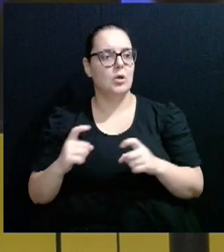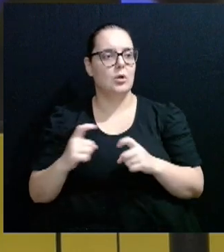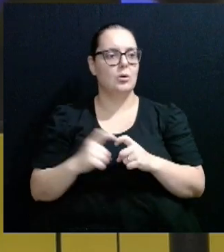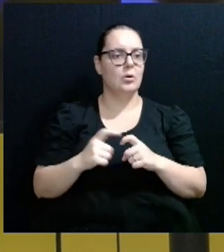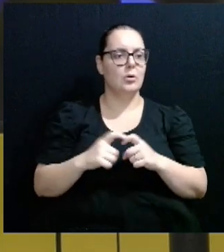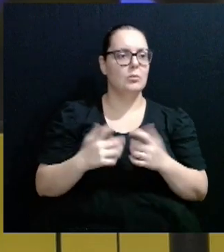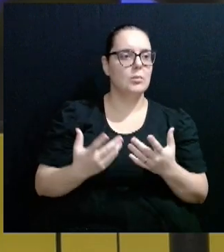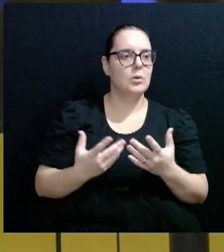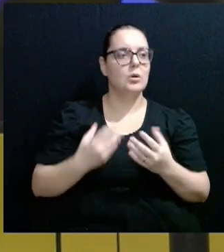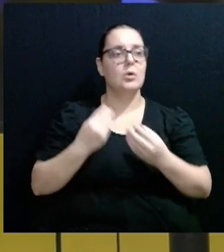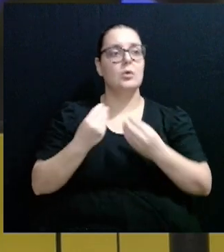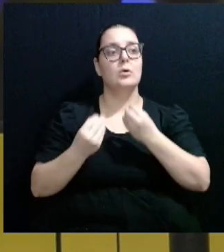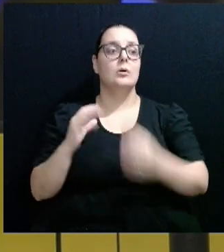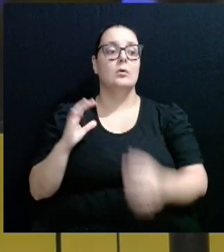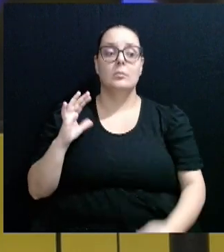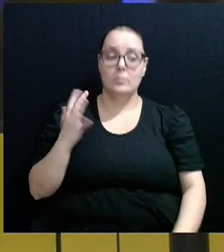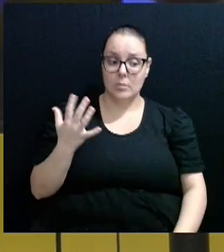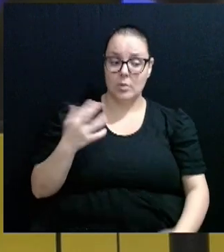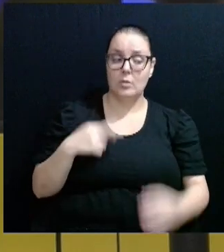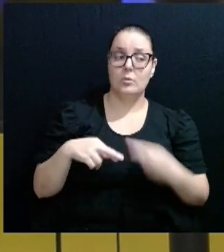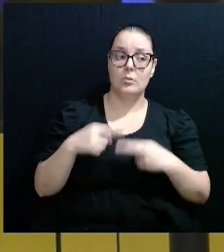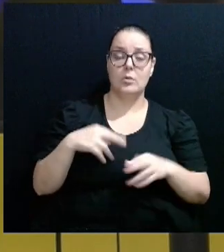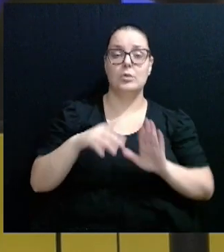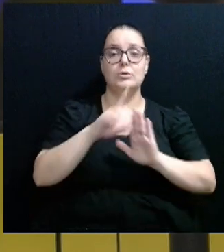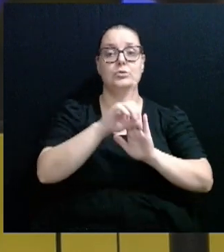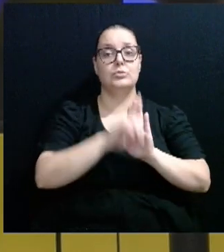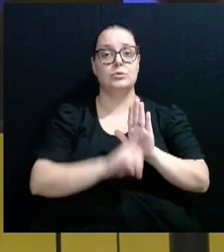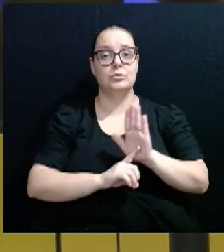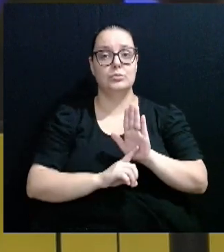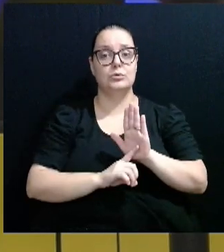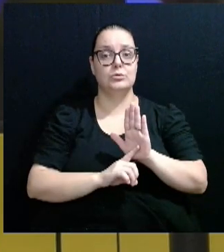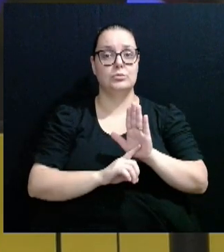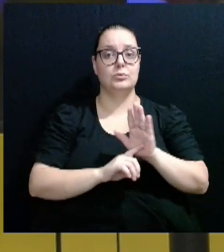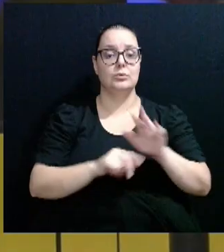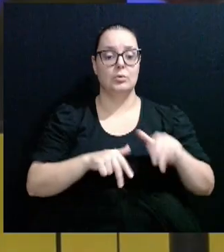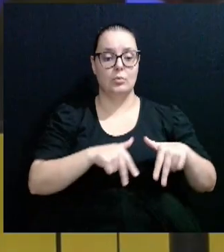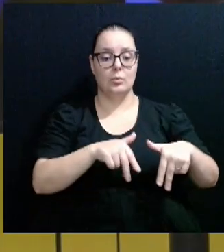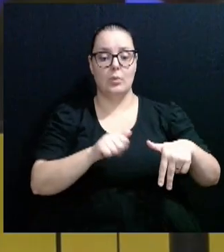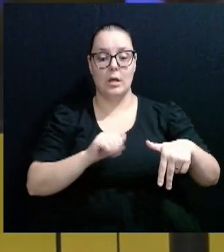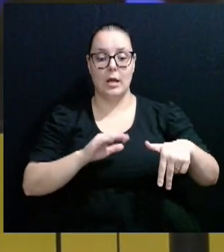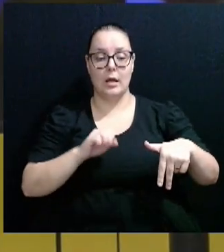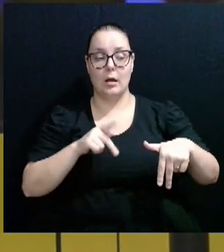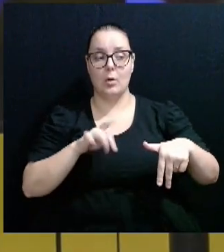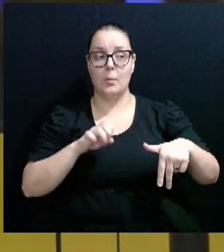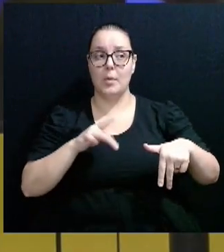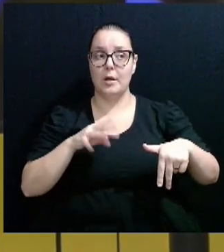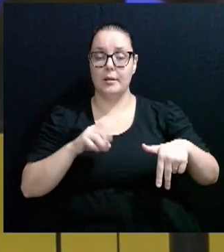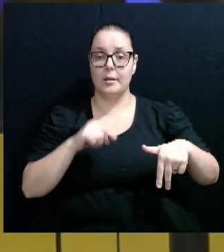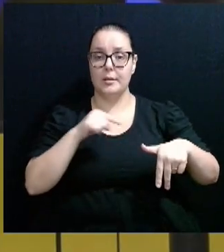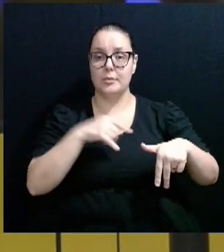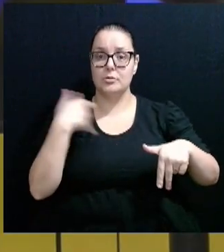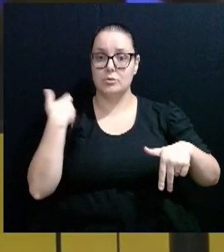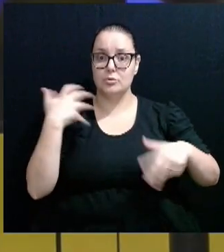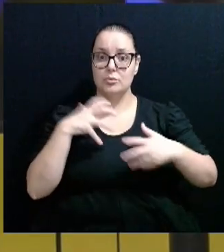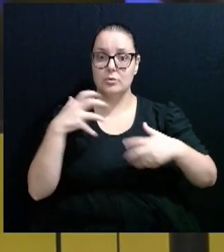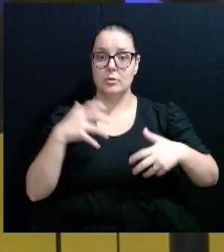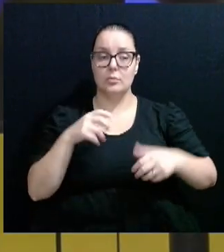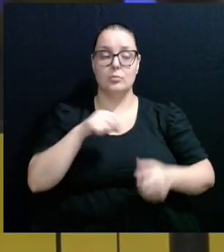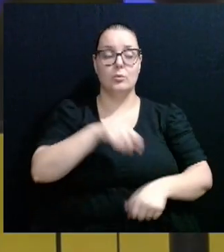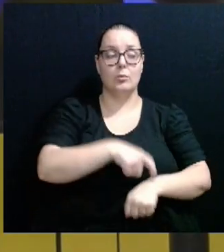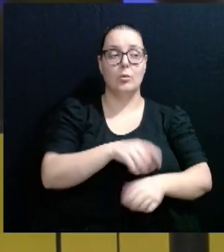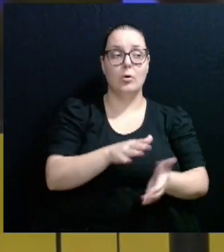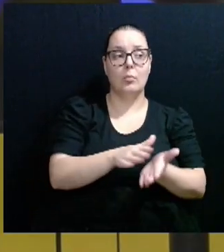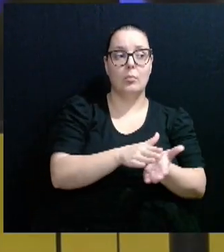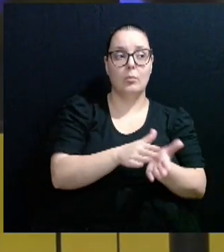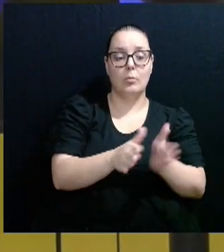Como funciona a questão do direito ao acompanhante do idoso em momento de internação ou